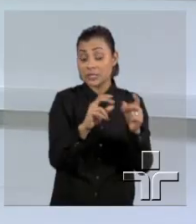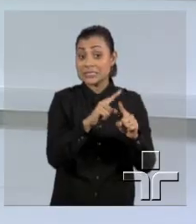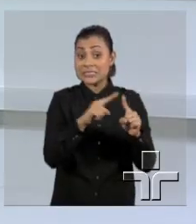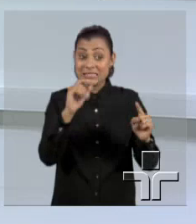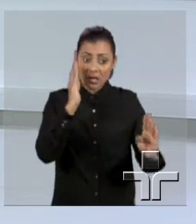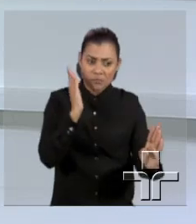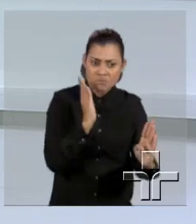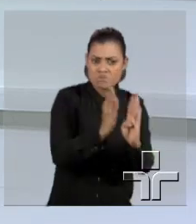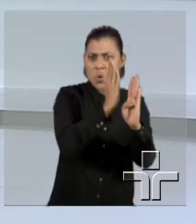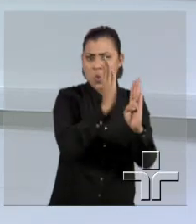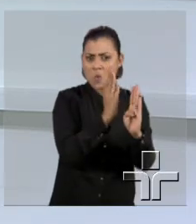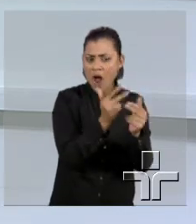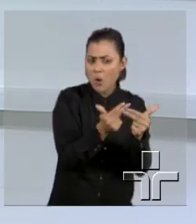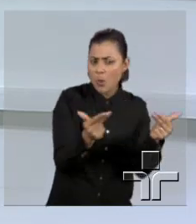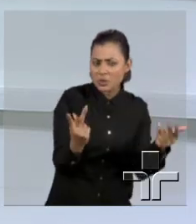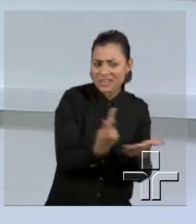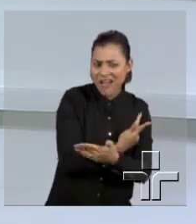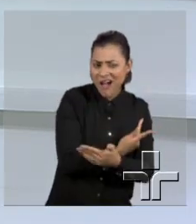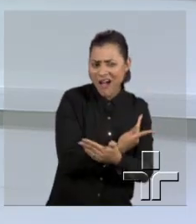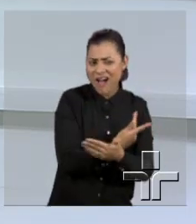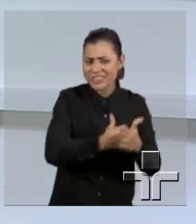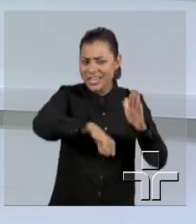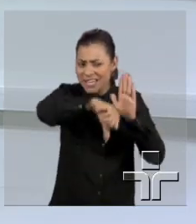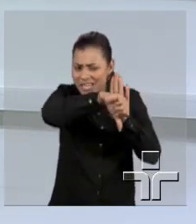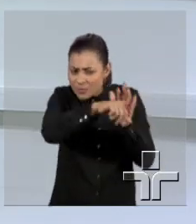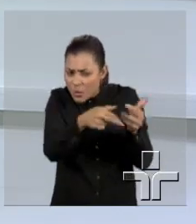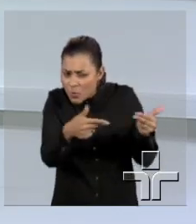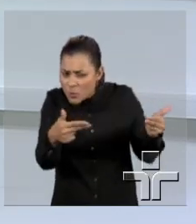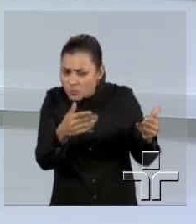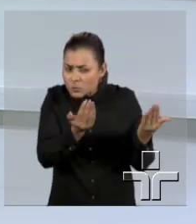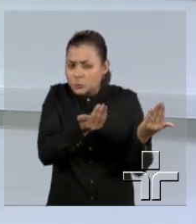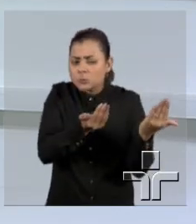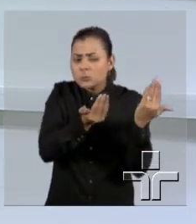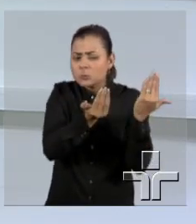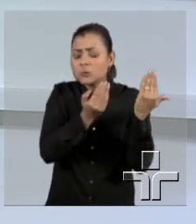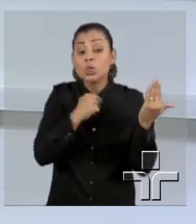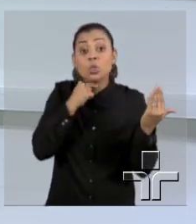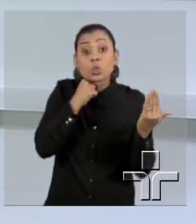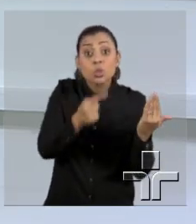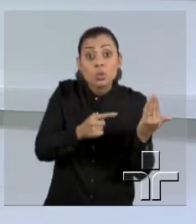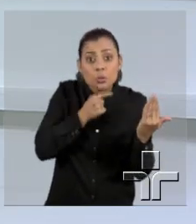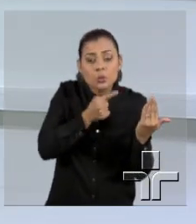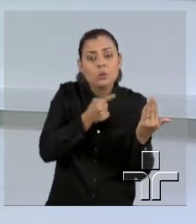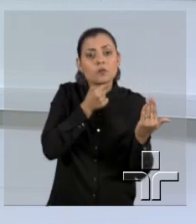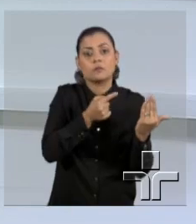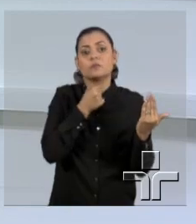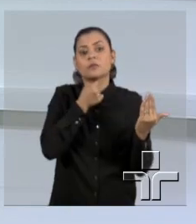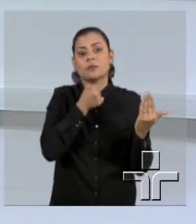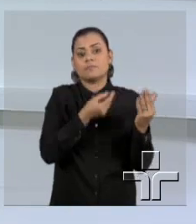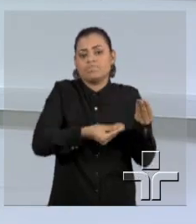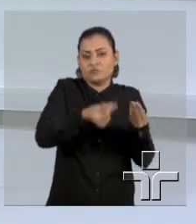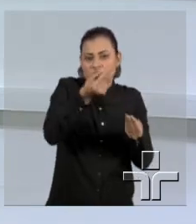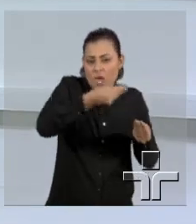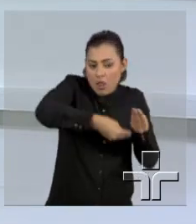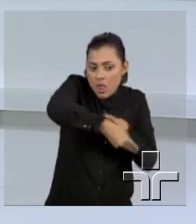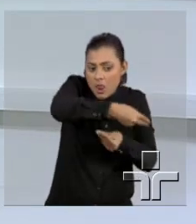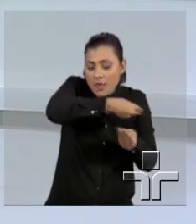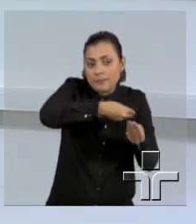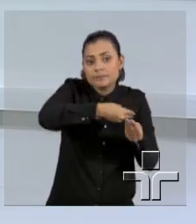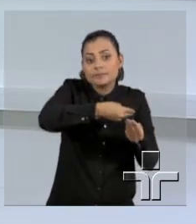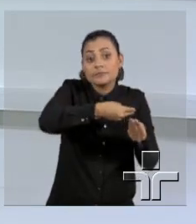constate alguma ilicitude, algum indício de uma eventual ato de lavagem de dinheiro e